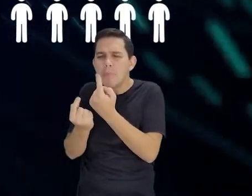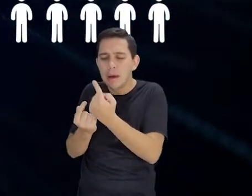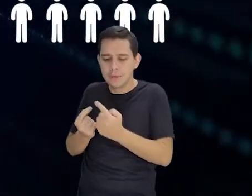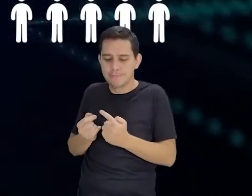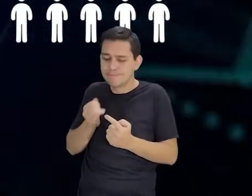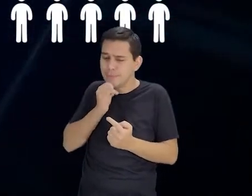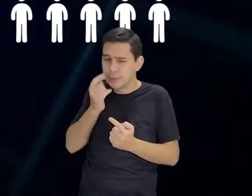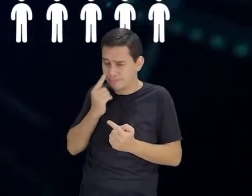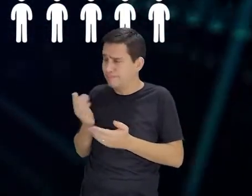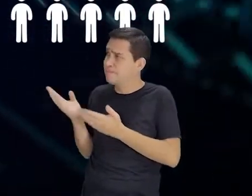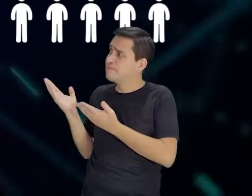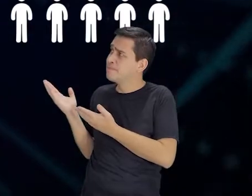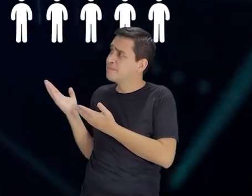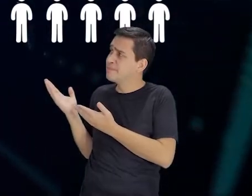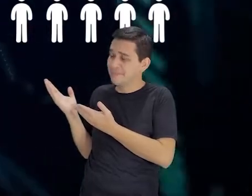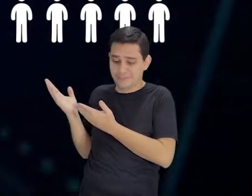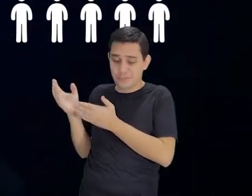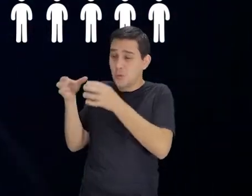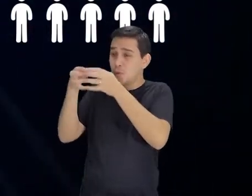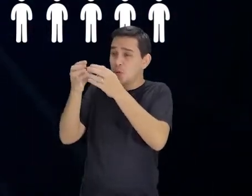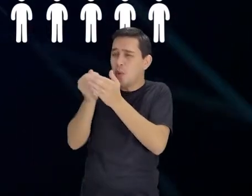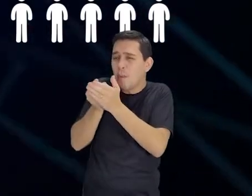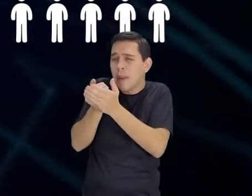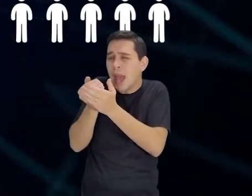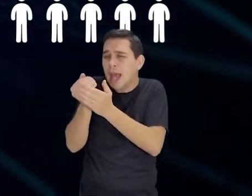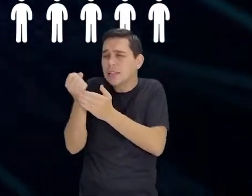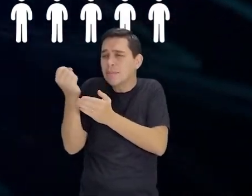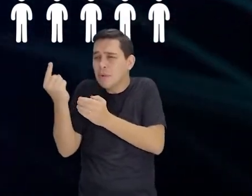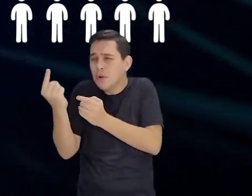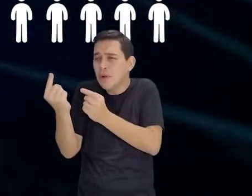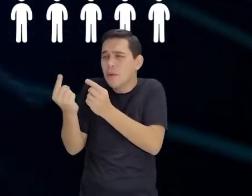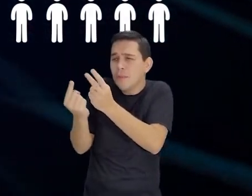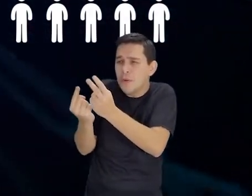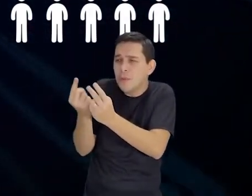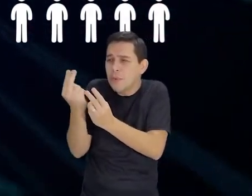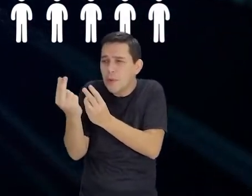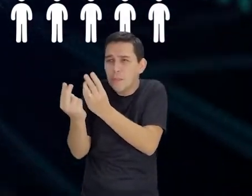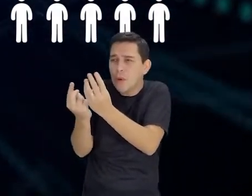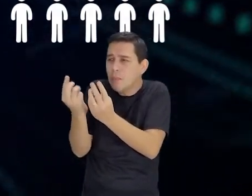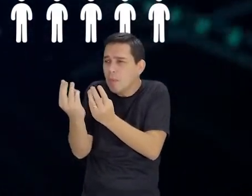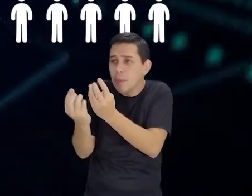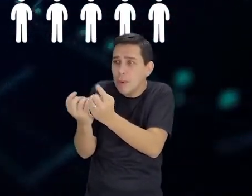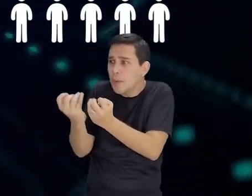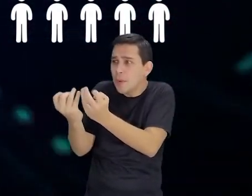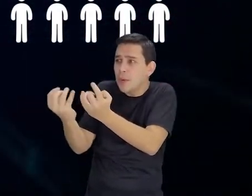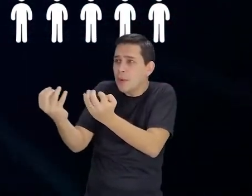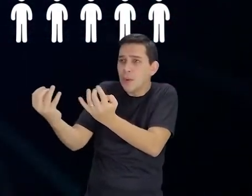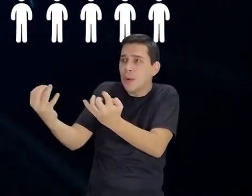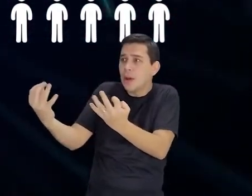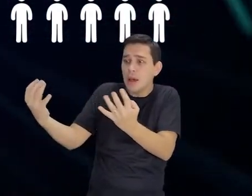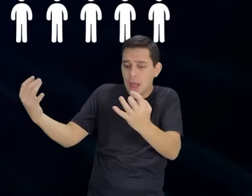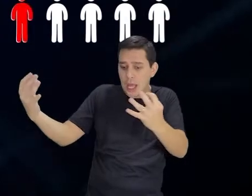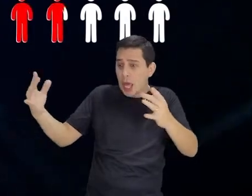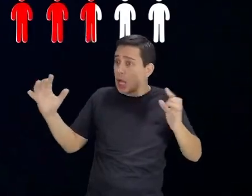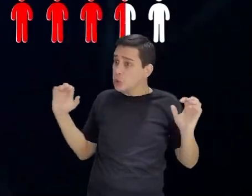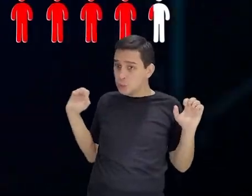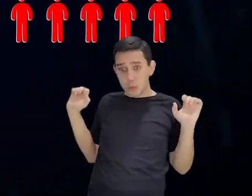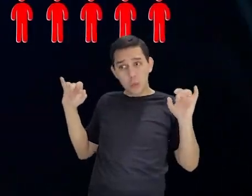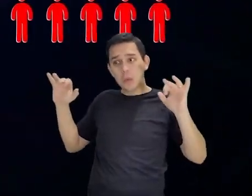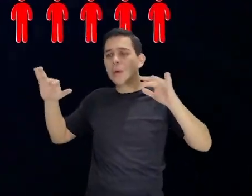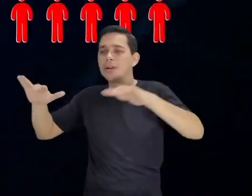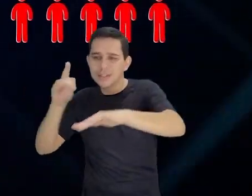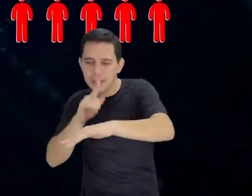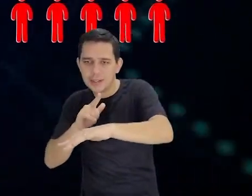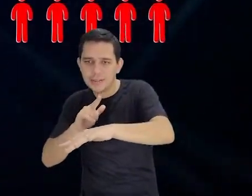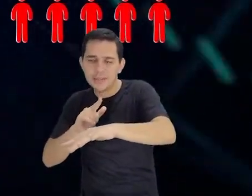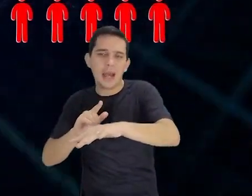como se fosse uma fase experimental até que a gente chegue num momento de maior segurança que a gente possa todo mundo retomar as aulas.